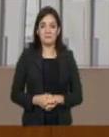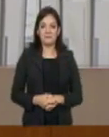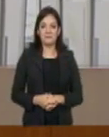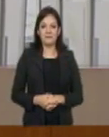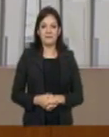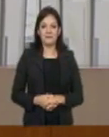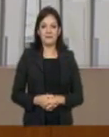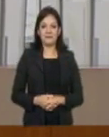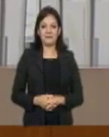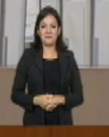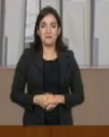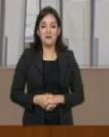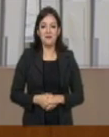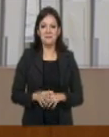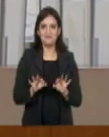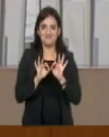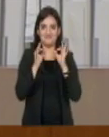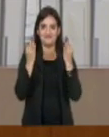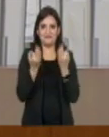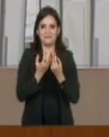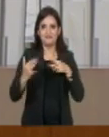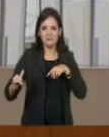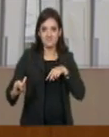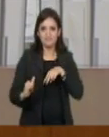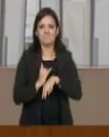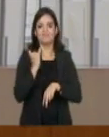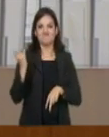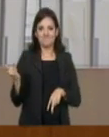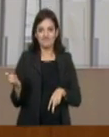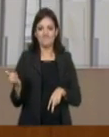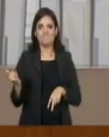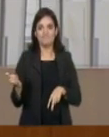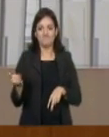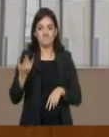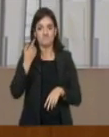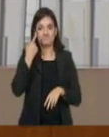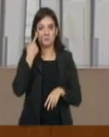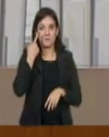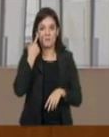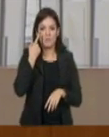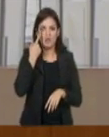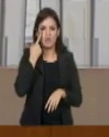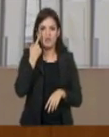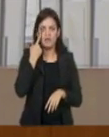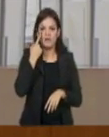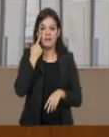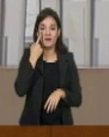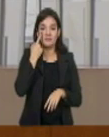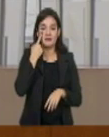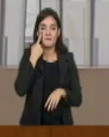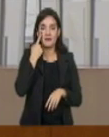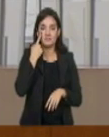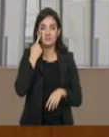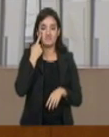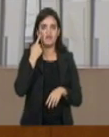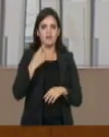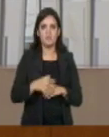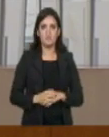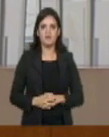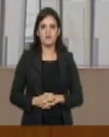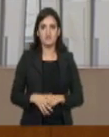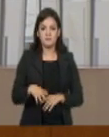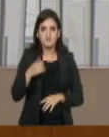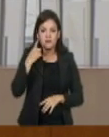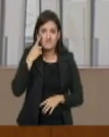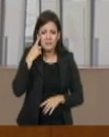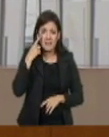o parente da vítima assassinada vê e assiste, muitas vezes,